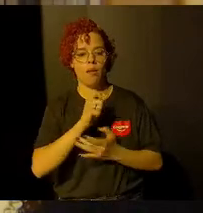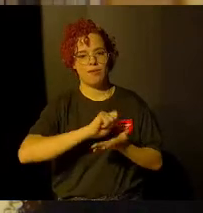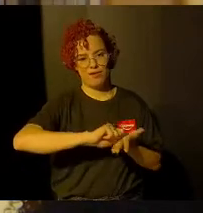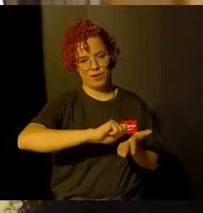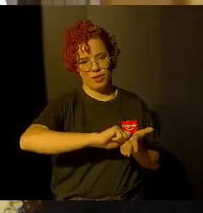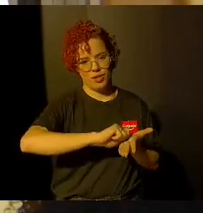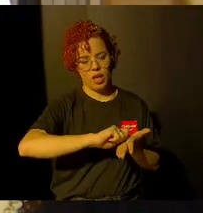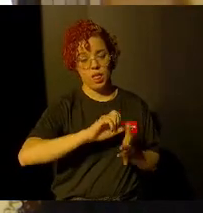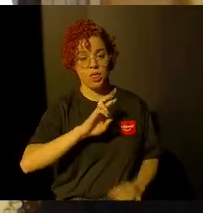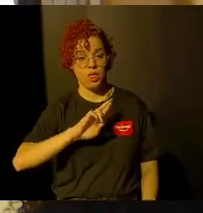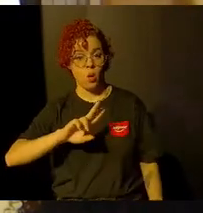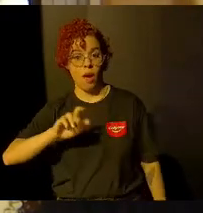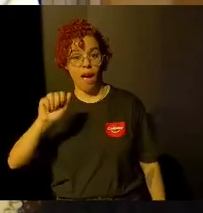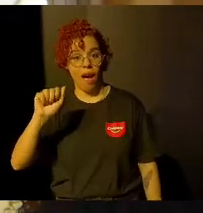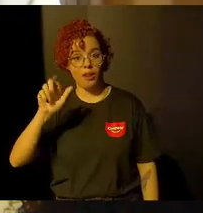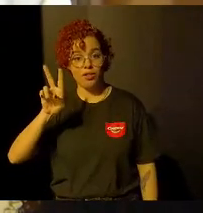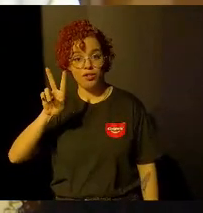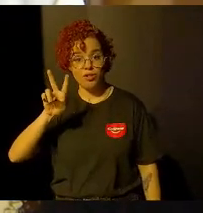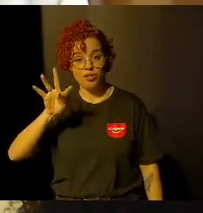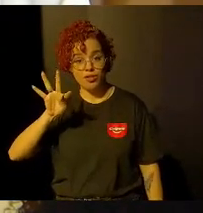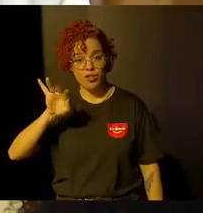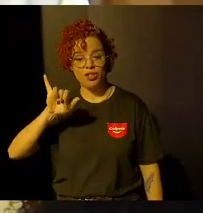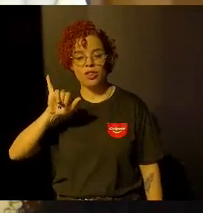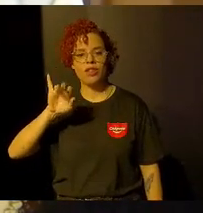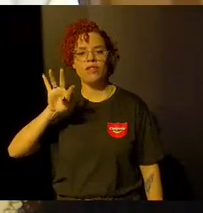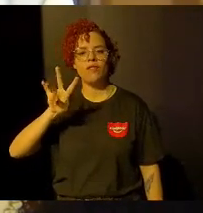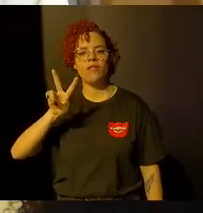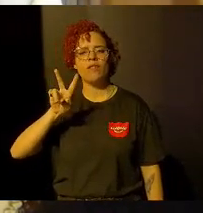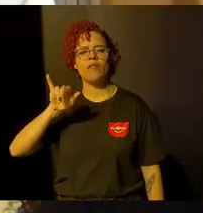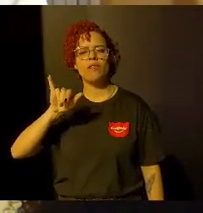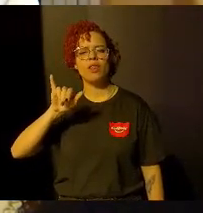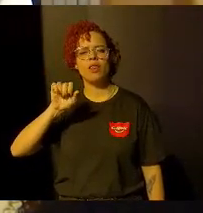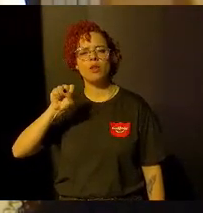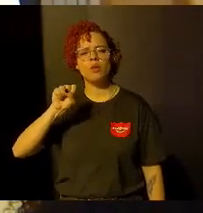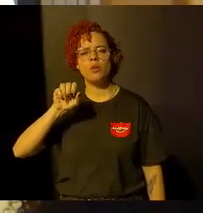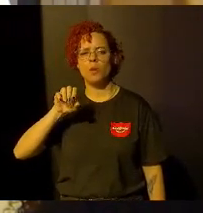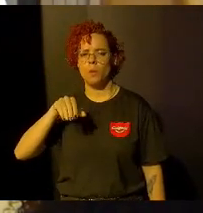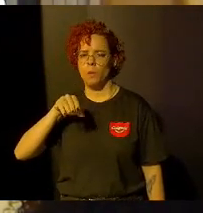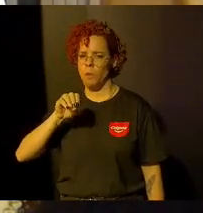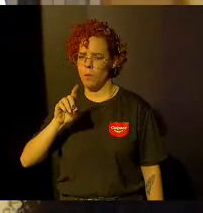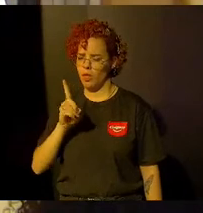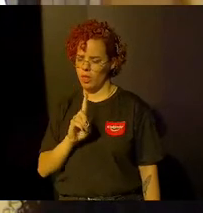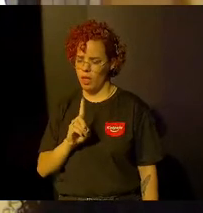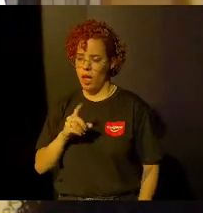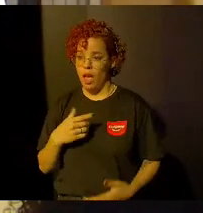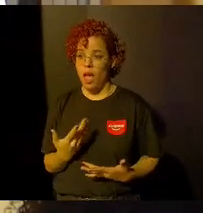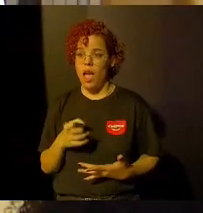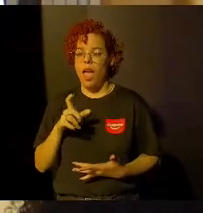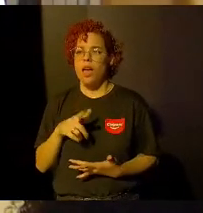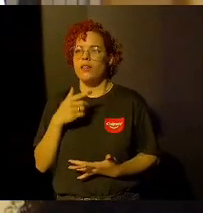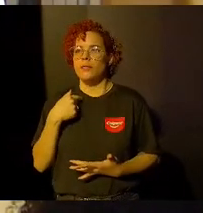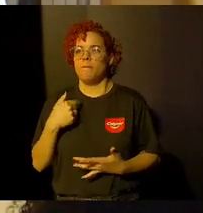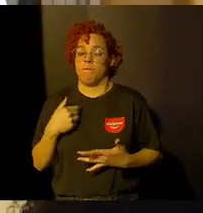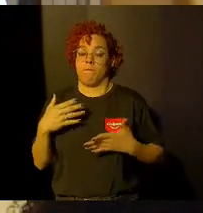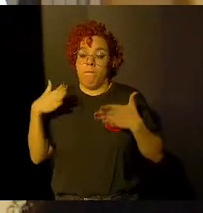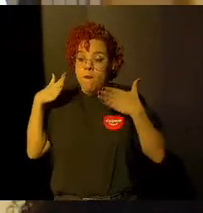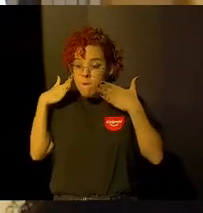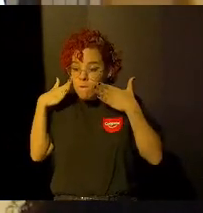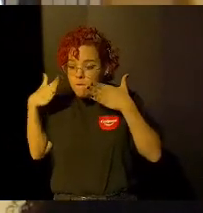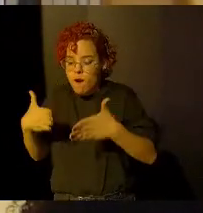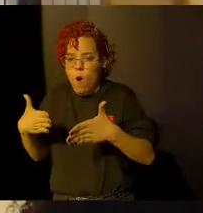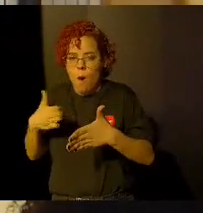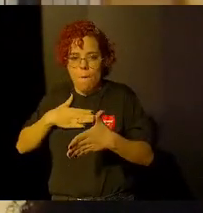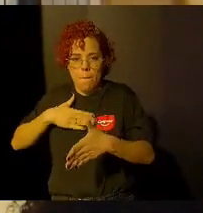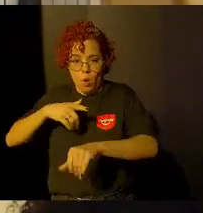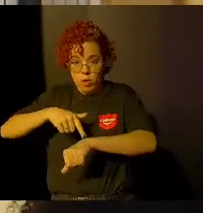isso é ativismo ativismo é o que eu faço na coalizão negra por direitos é que eu dedico a maior parte do meu tempo